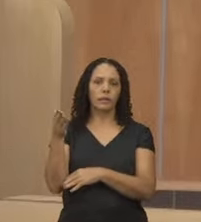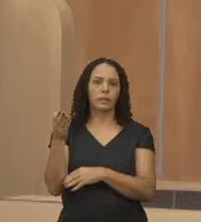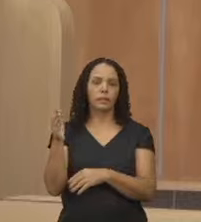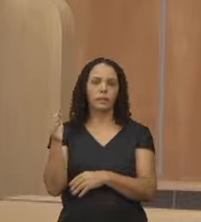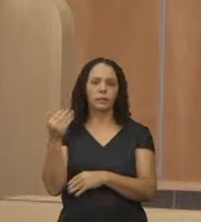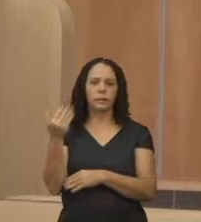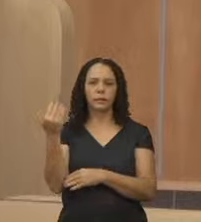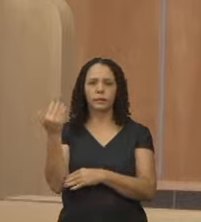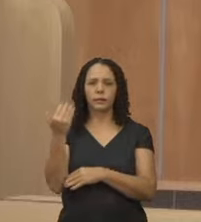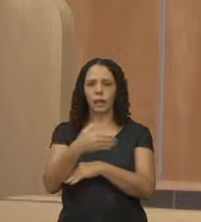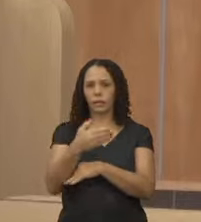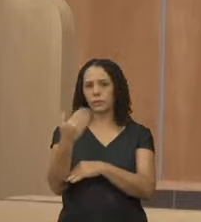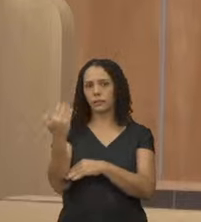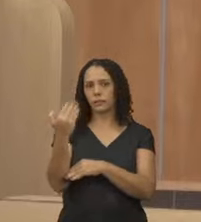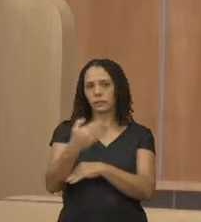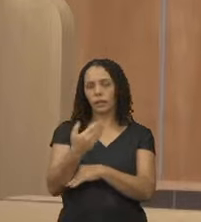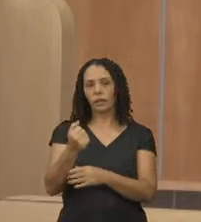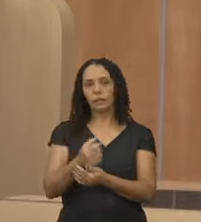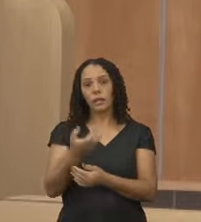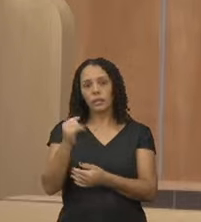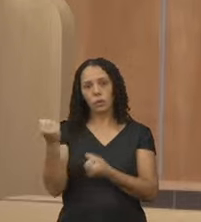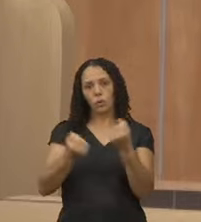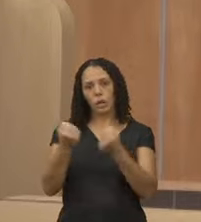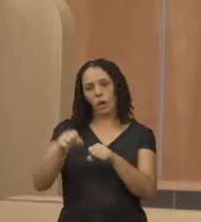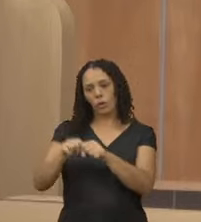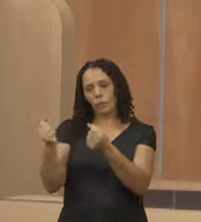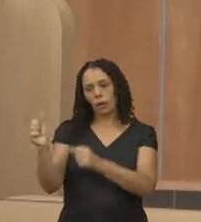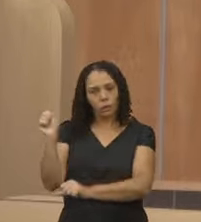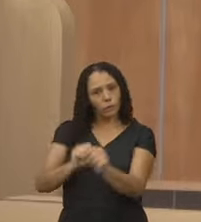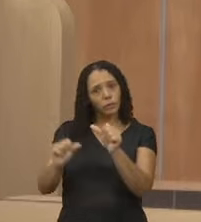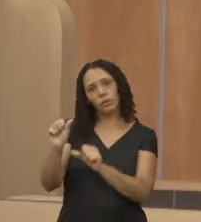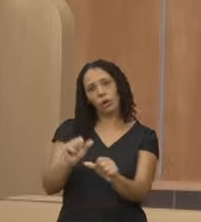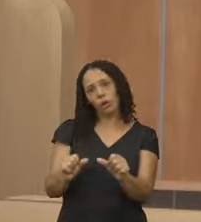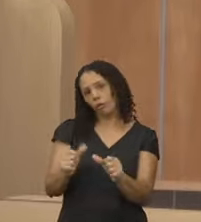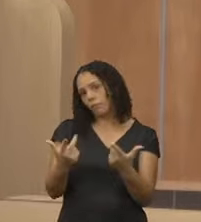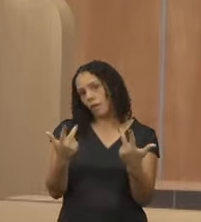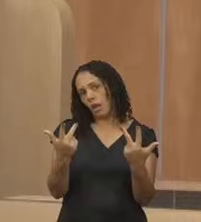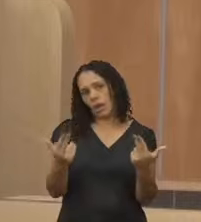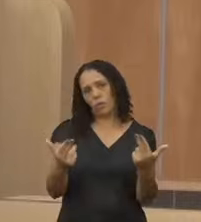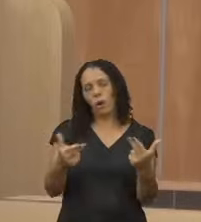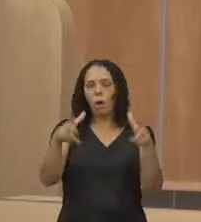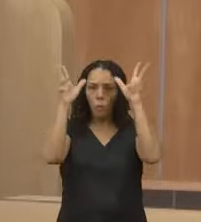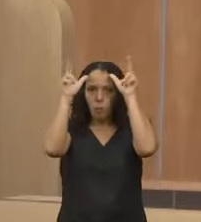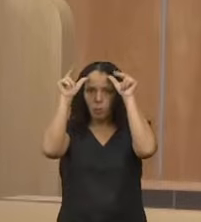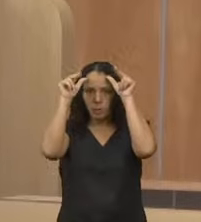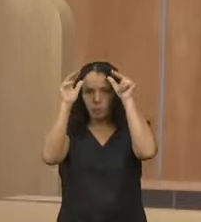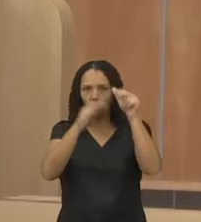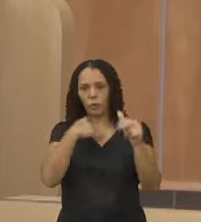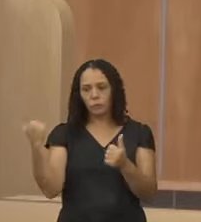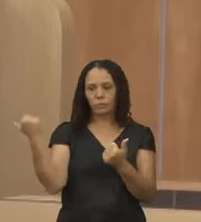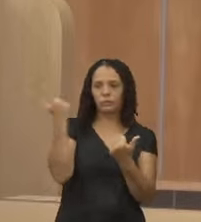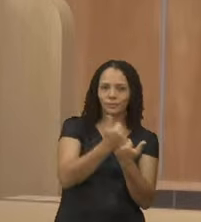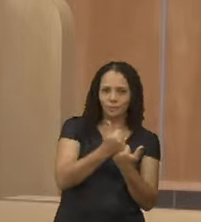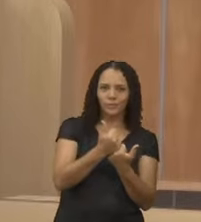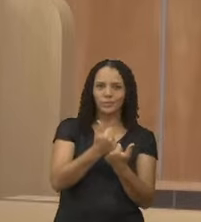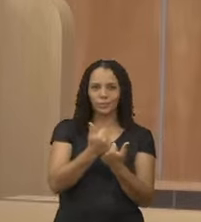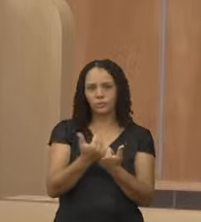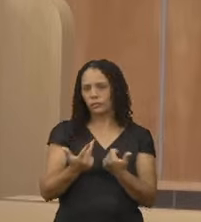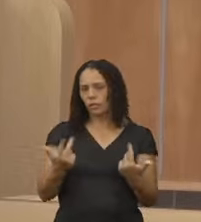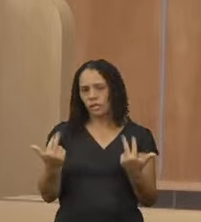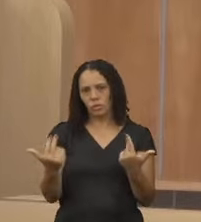a permissão? Não, não perde, ele troca de carro. Então vai ter a possibilidade de substituição do animal. Mas eu